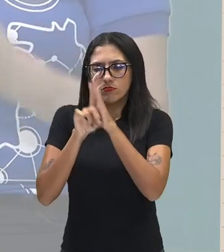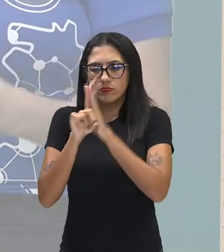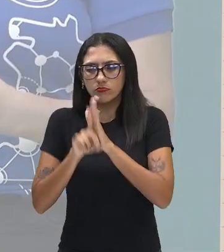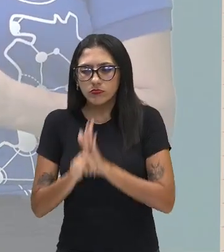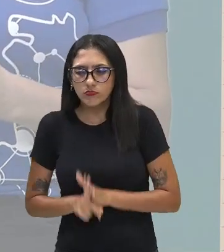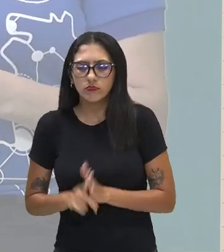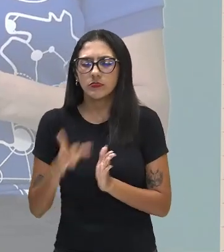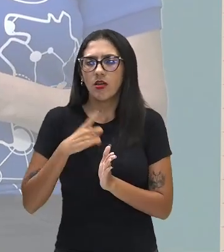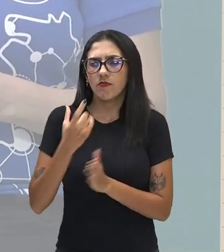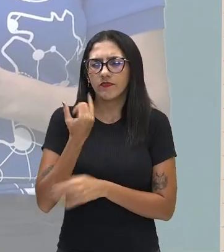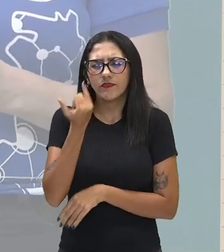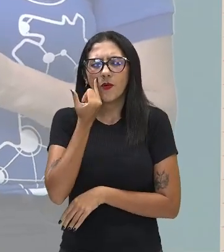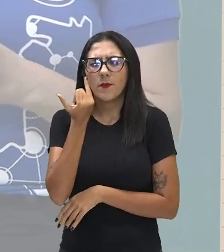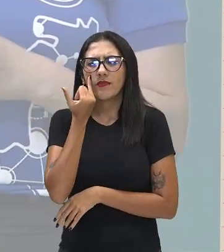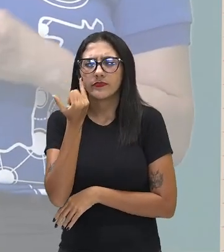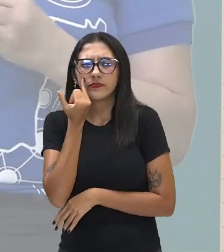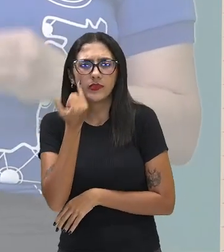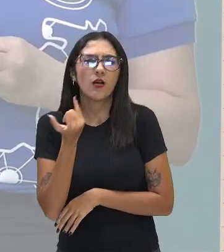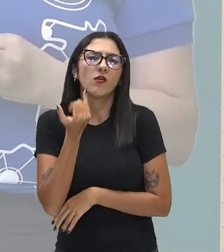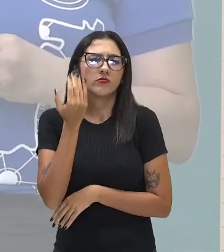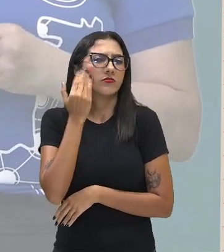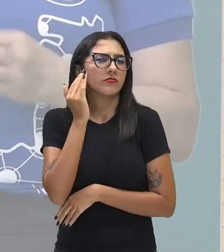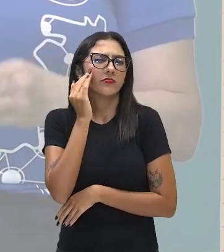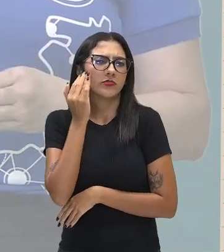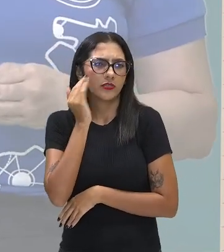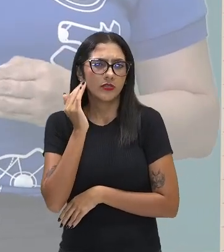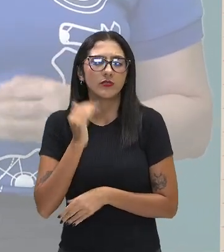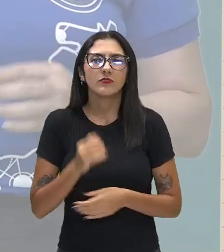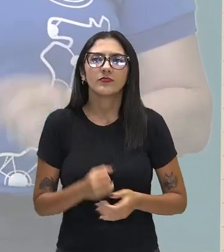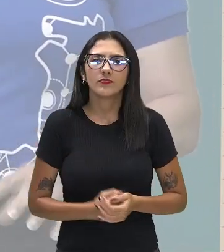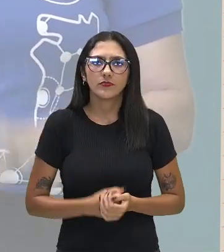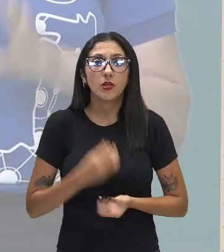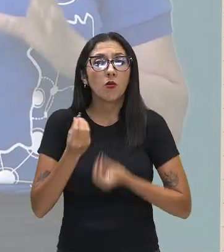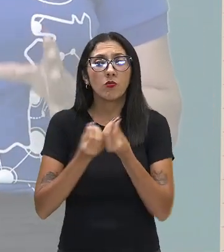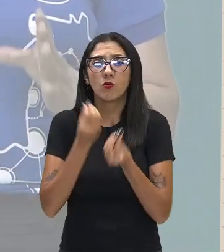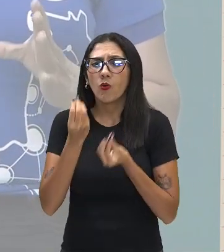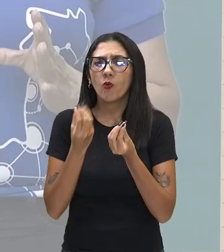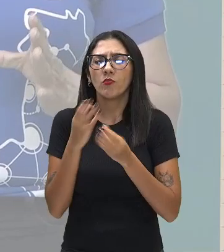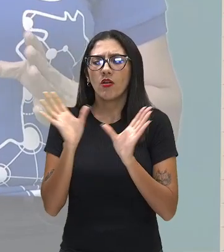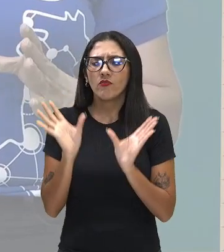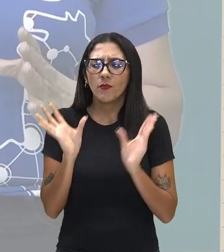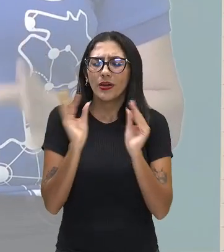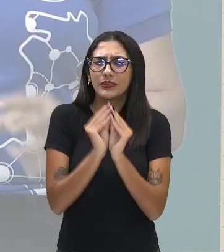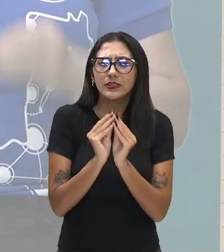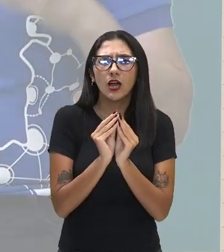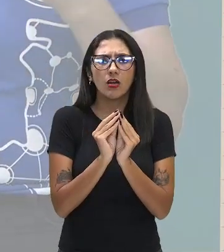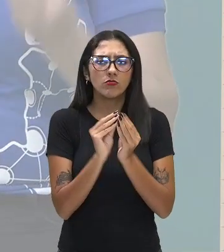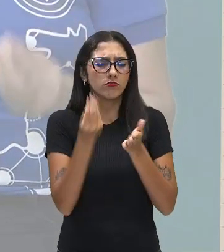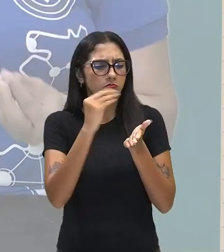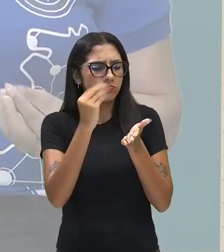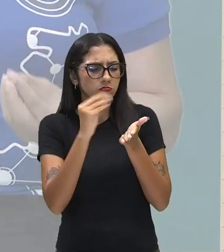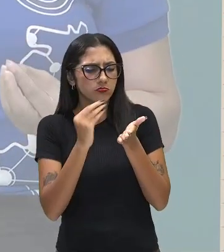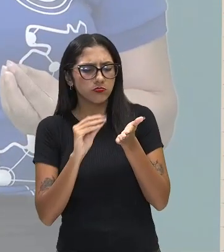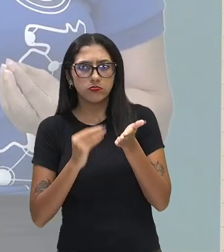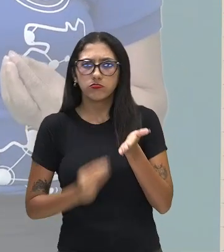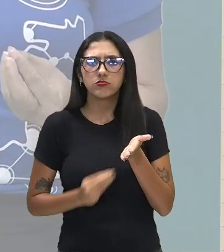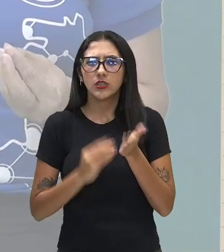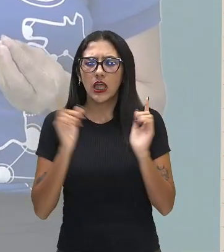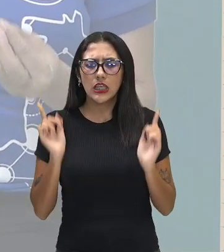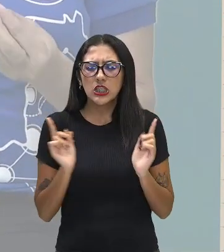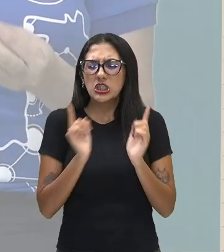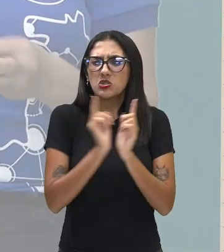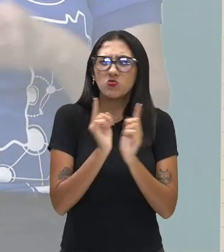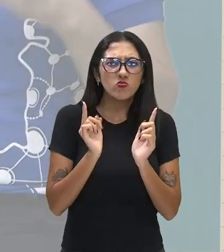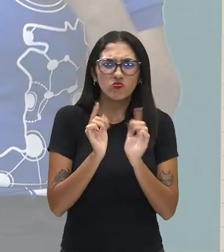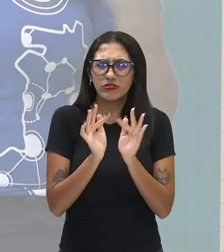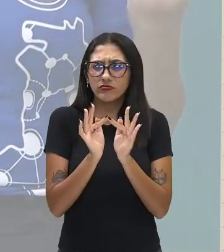saber mais sobre algo. Como é que eu vou fazer um resumo? Eu vou contar para você, com poucas palavras,